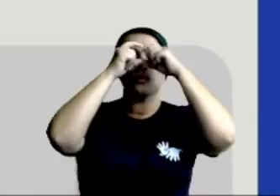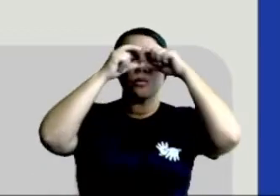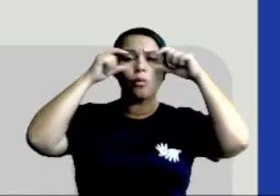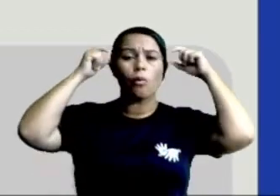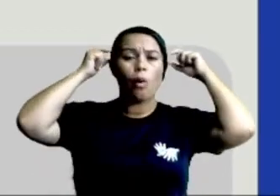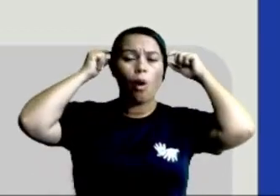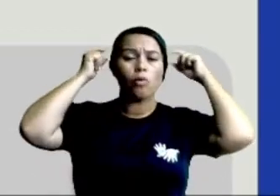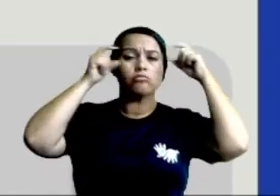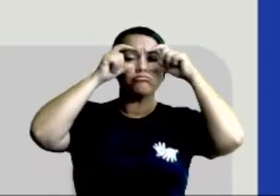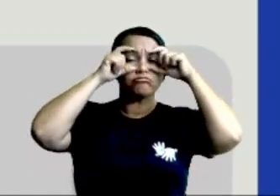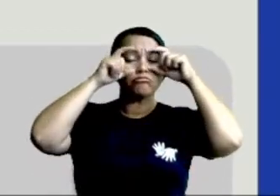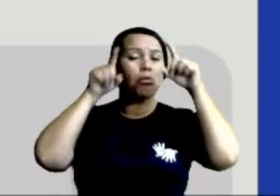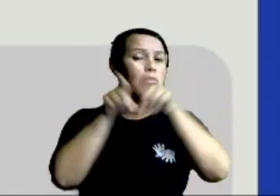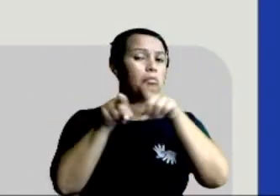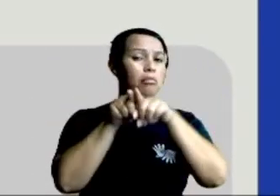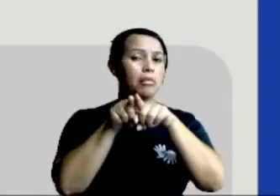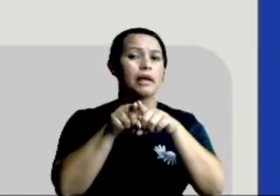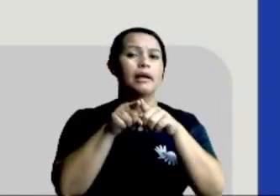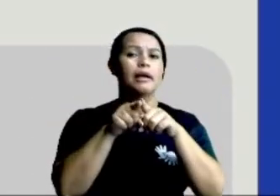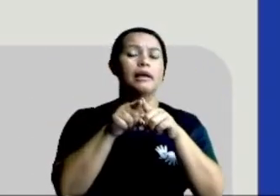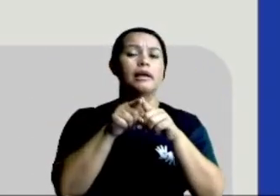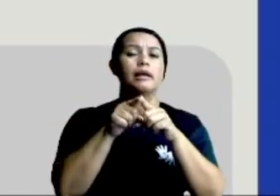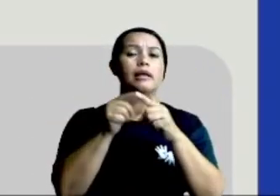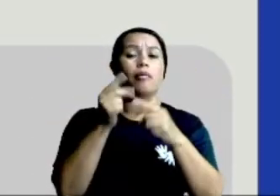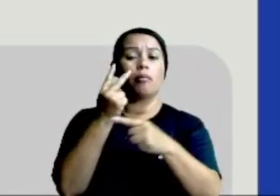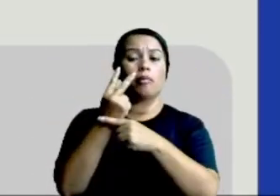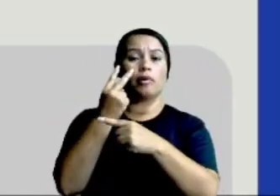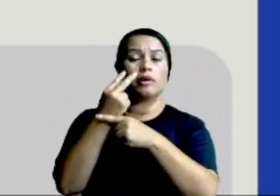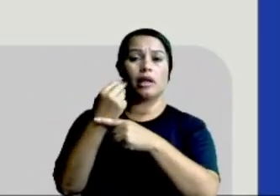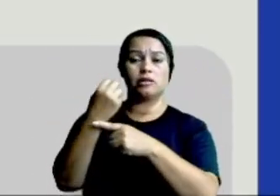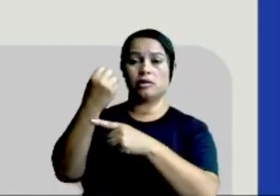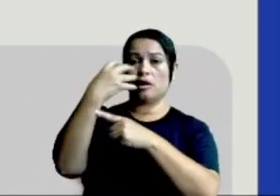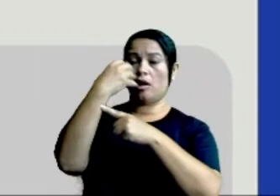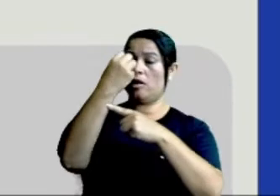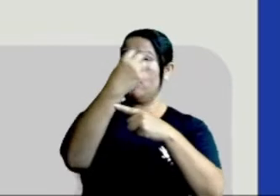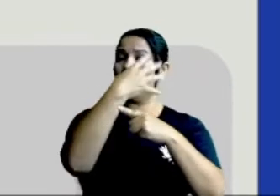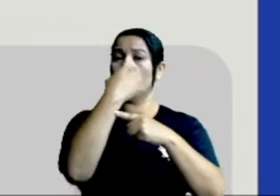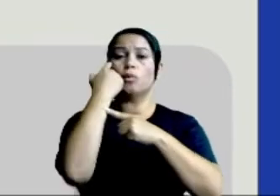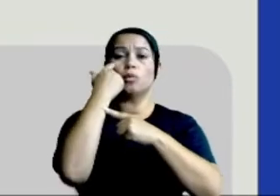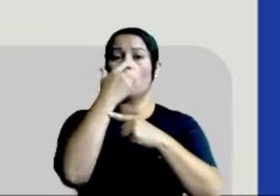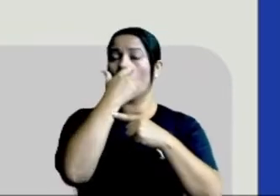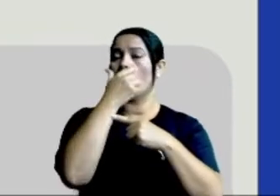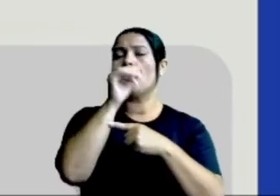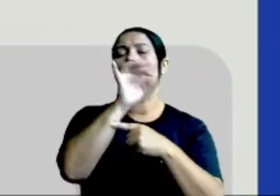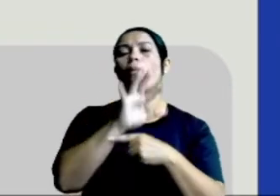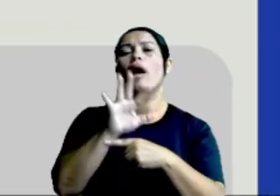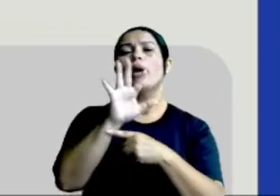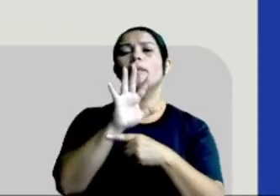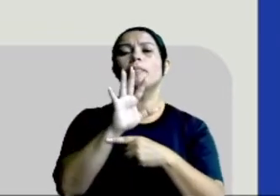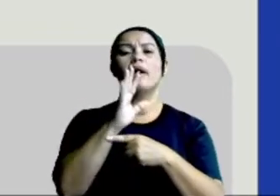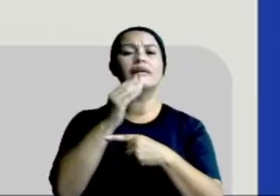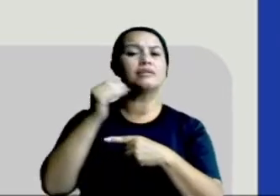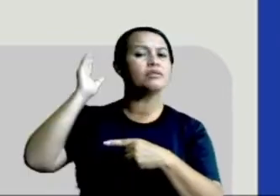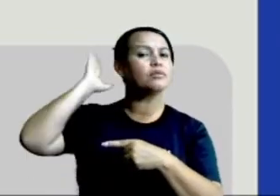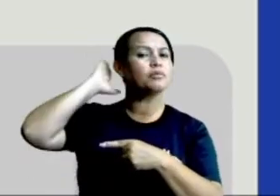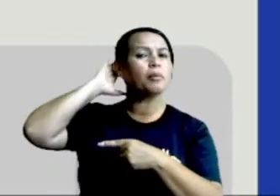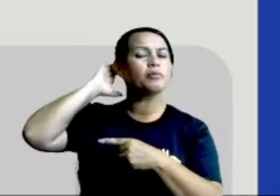que alteram a entrada da luz dentro do olho, fazendo com que a imagem se forme no fundo do